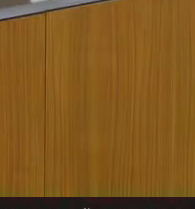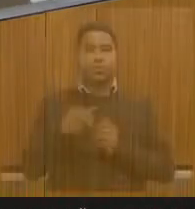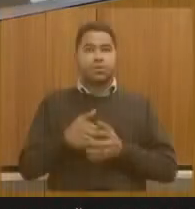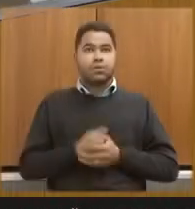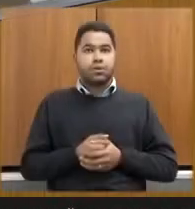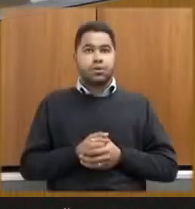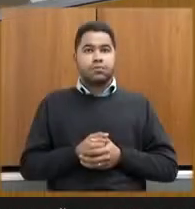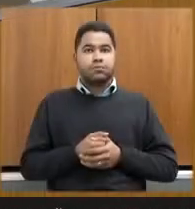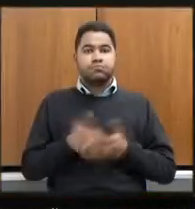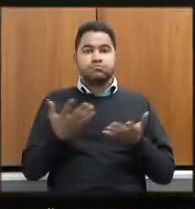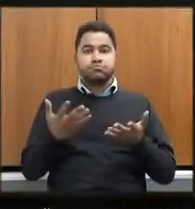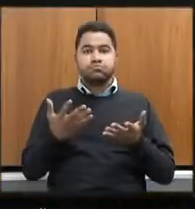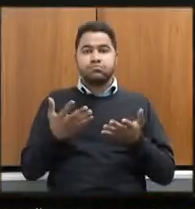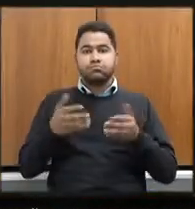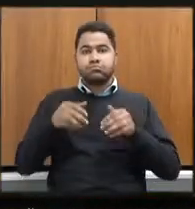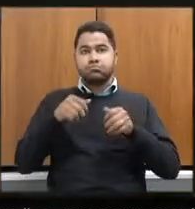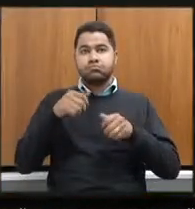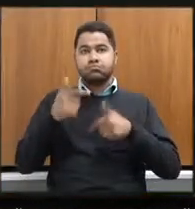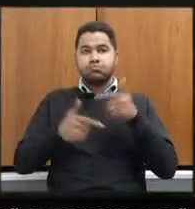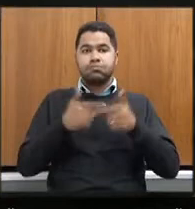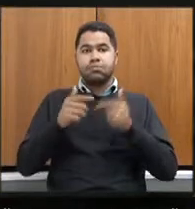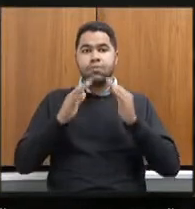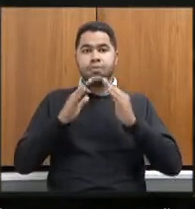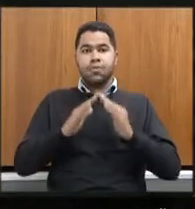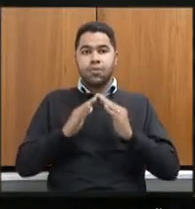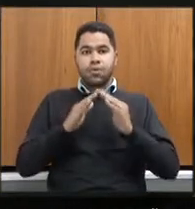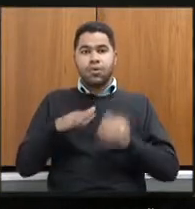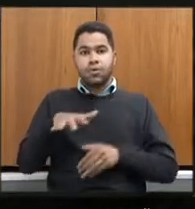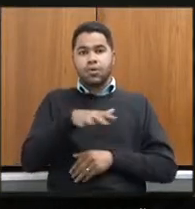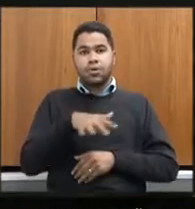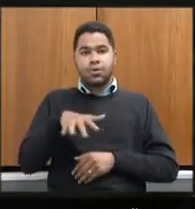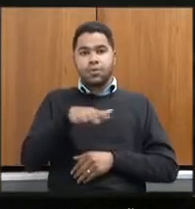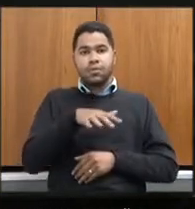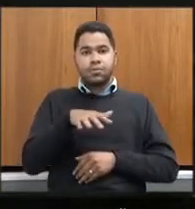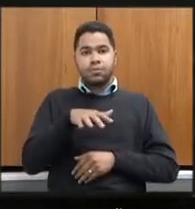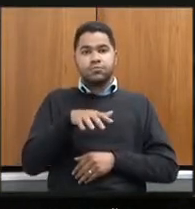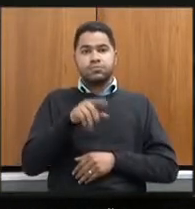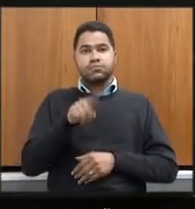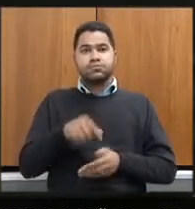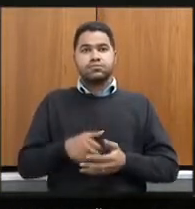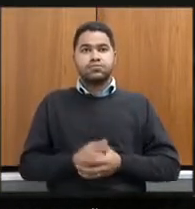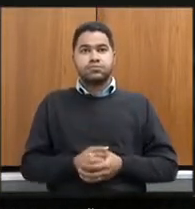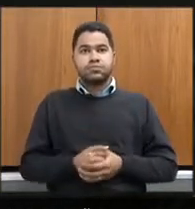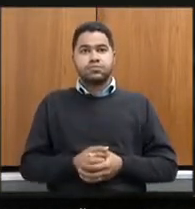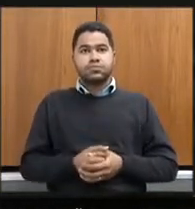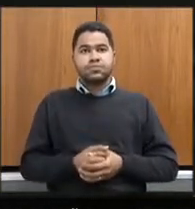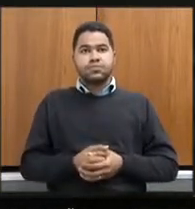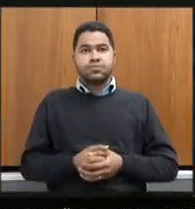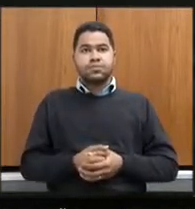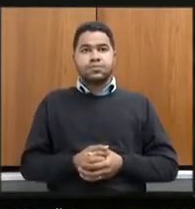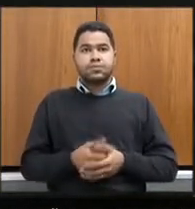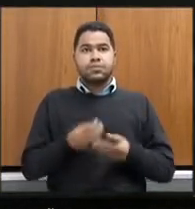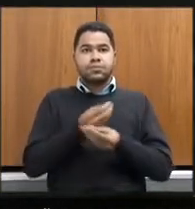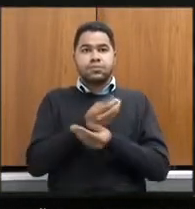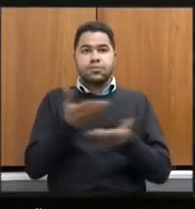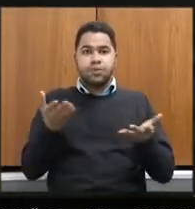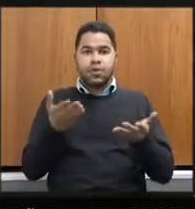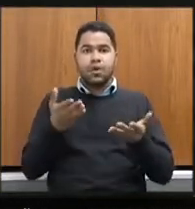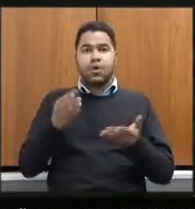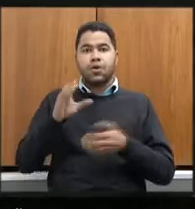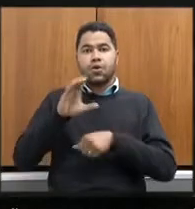declara de utilidade pública à associação dos moradores e amigos da região amar o Conselheiro